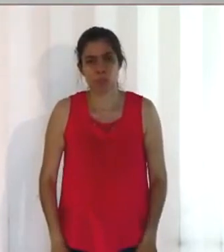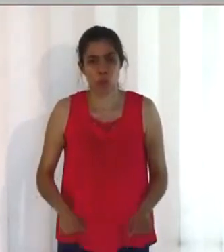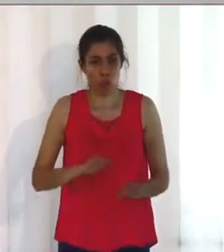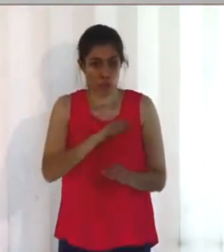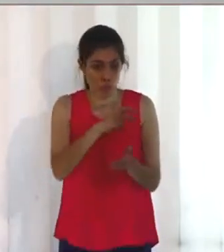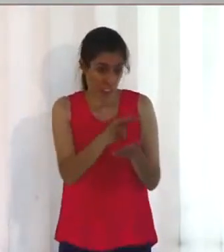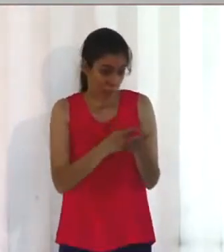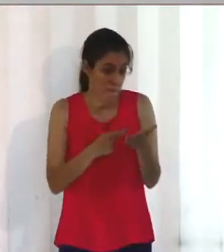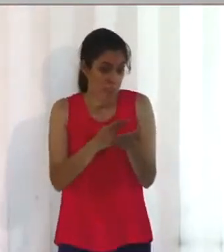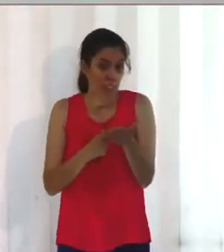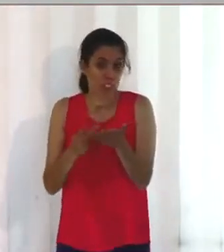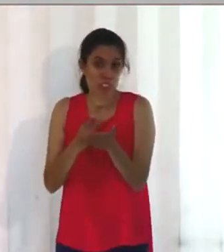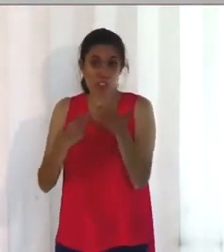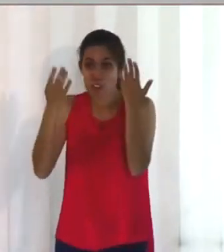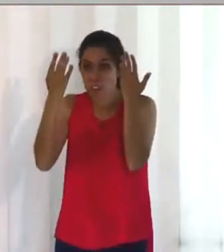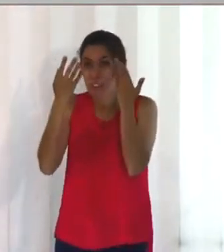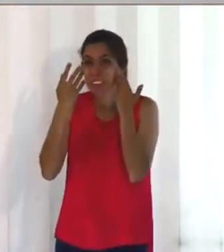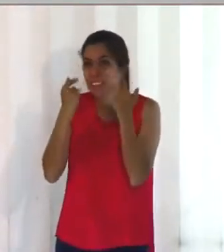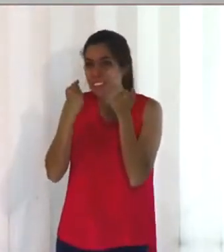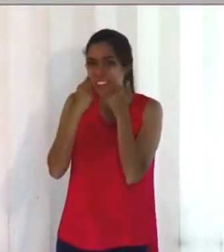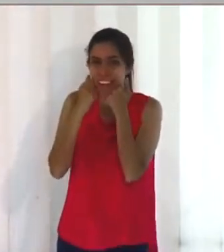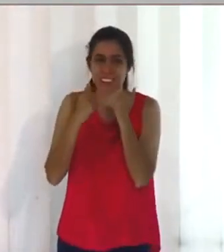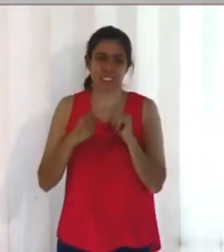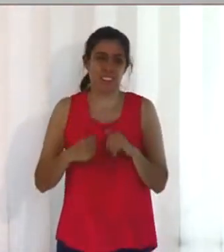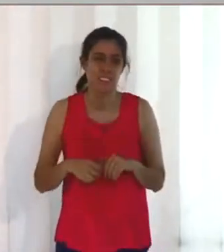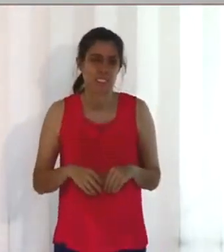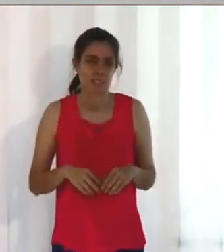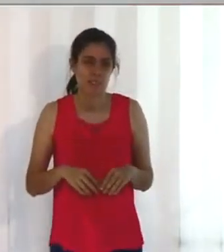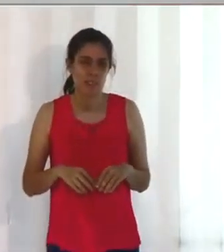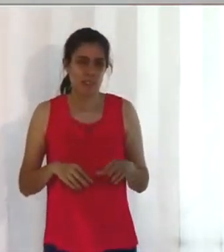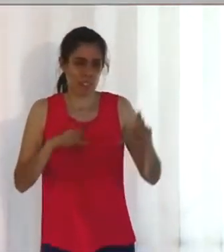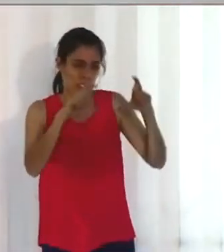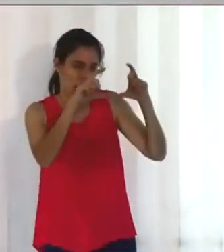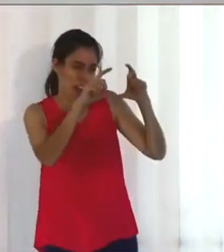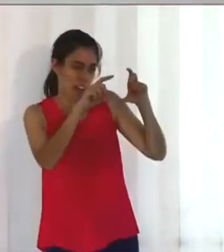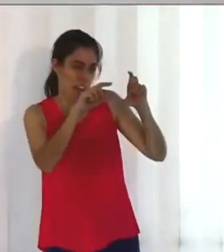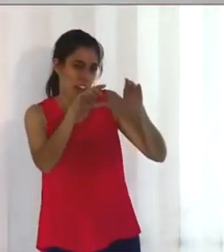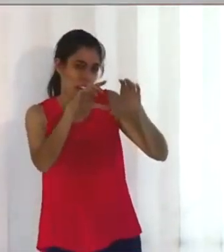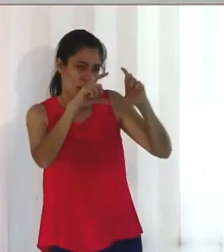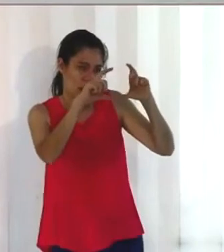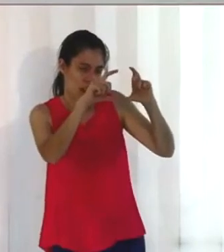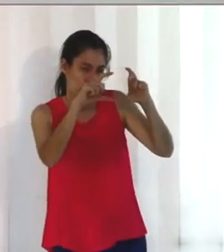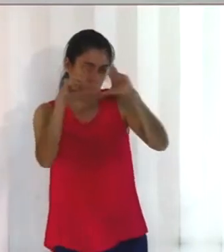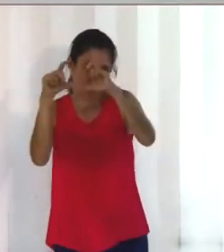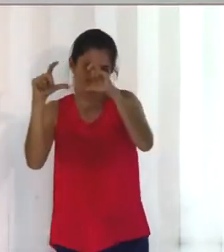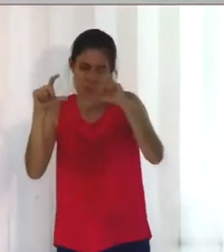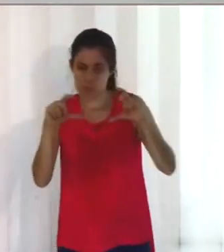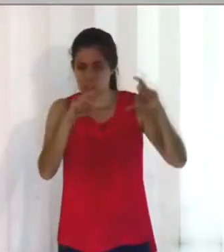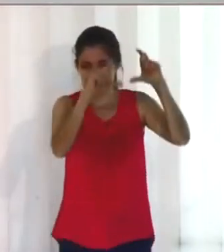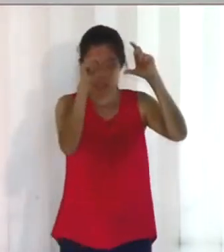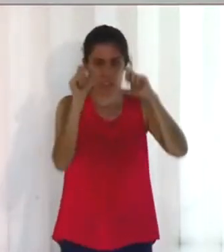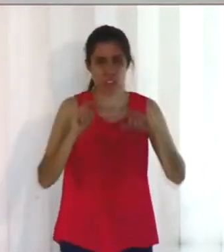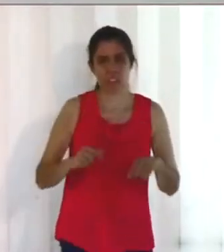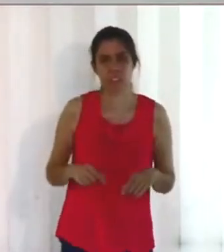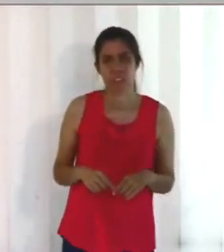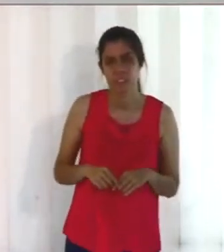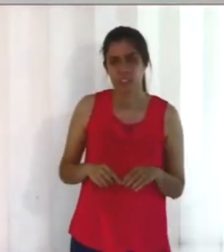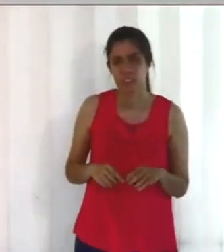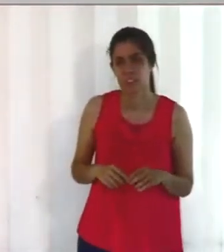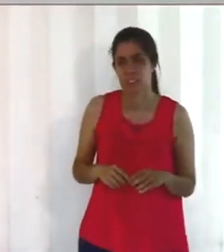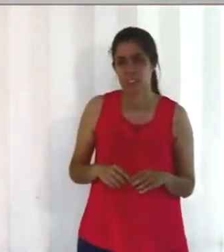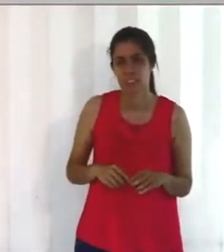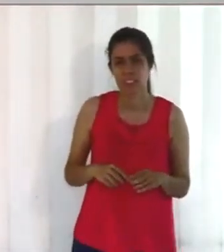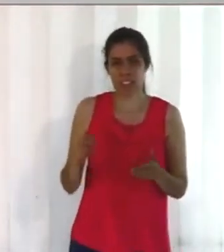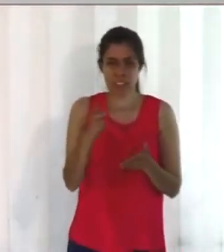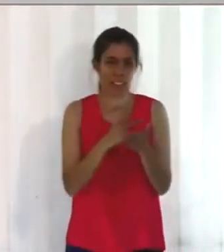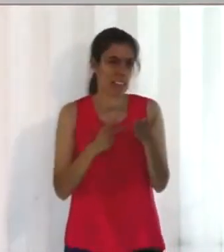e se puder desenhe na escotilha, no vidrinho, que provavelmente não havia vidro nessa arca, mas talvez na sua arca tenha vidro.